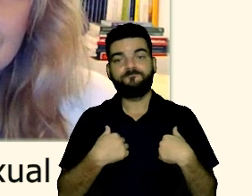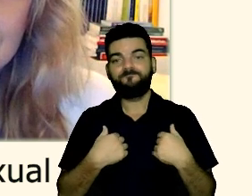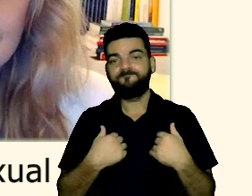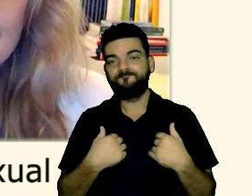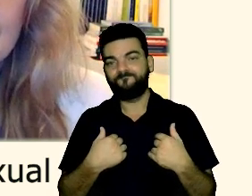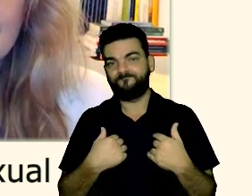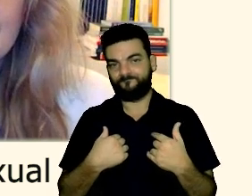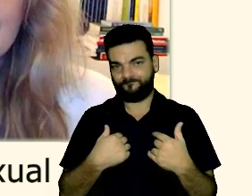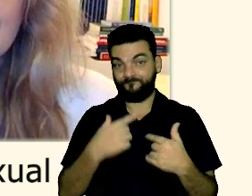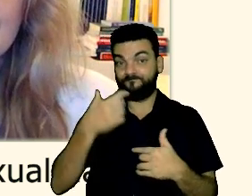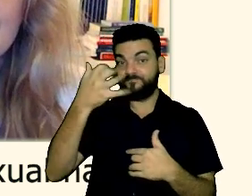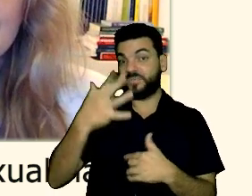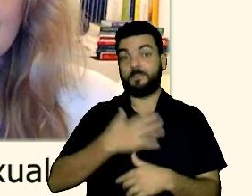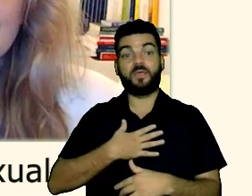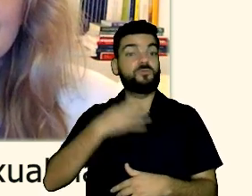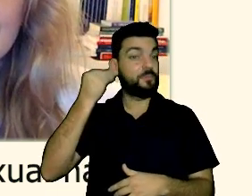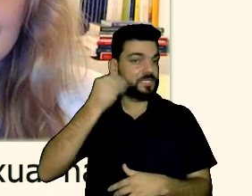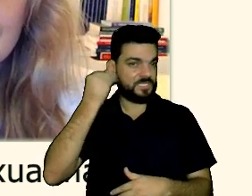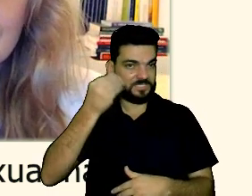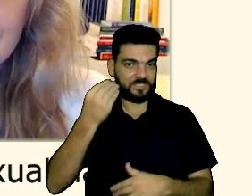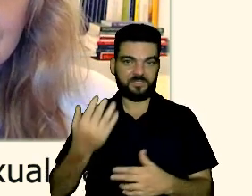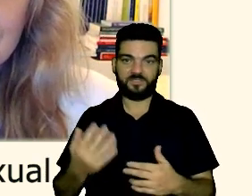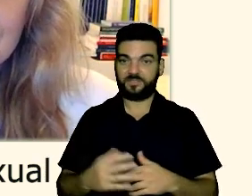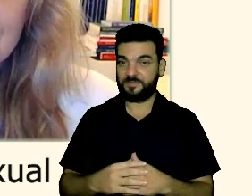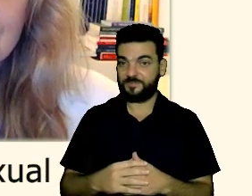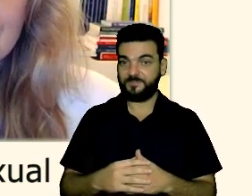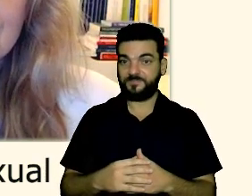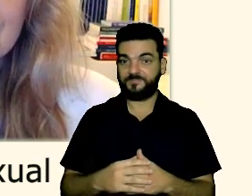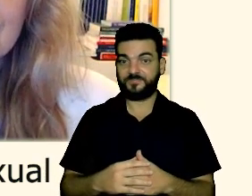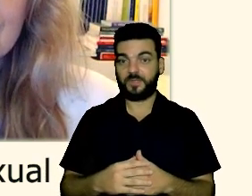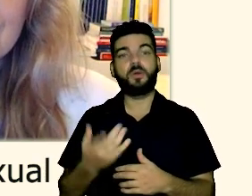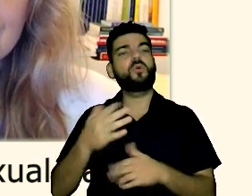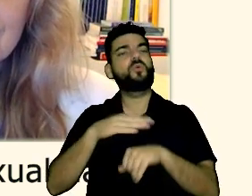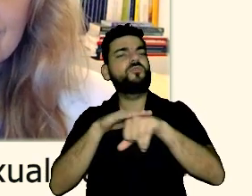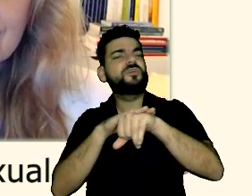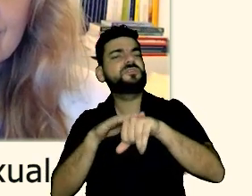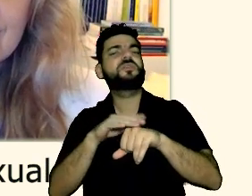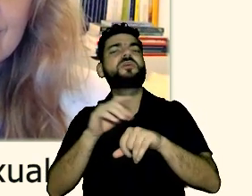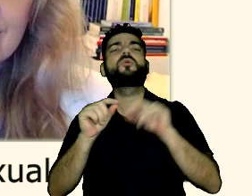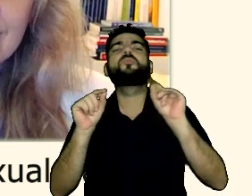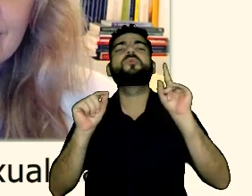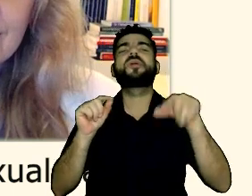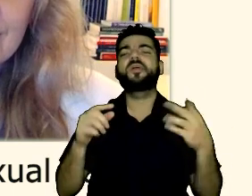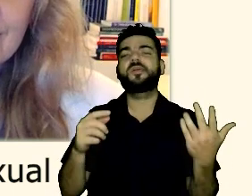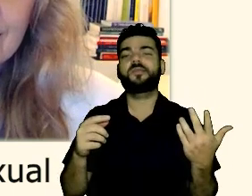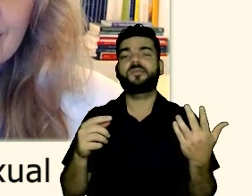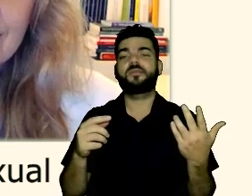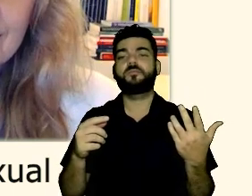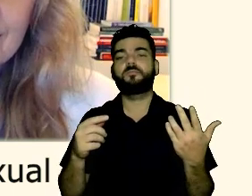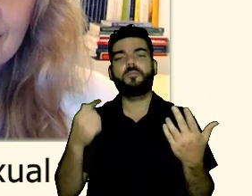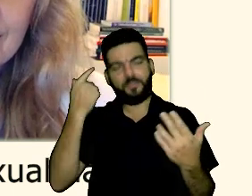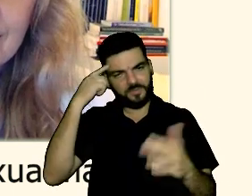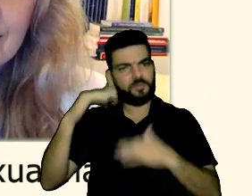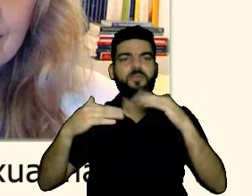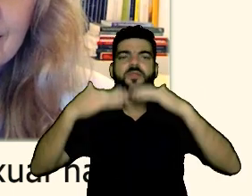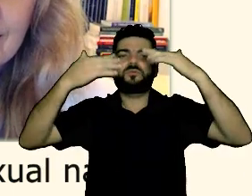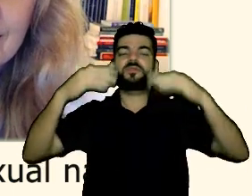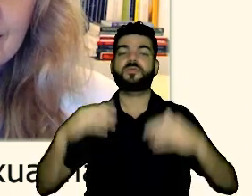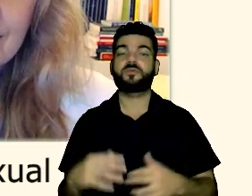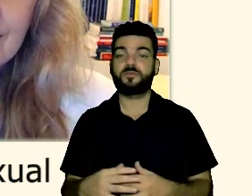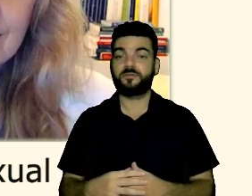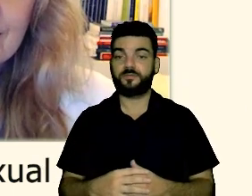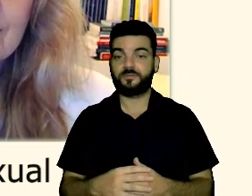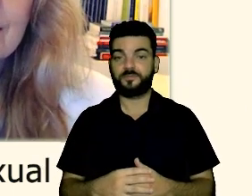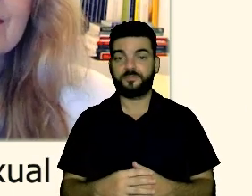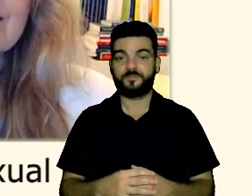capacitação, estou na área de comunicação interna agora, comunicação institucional, eu consigo trazer um pouco aí da nossa vivência enquanto